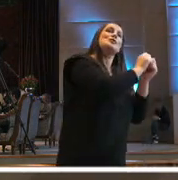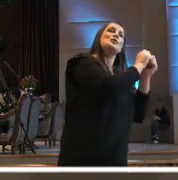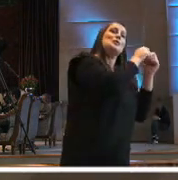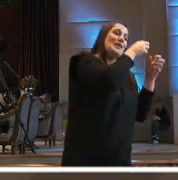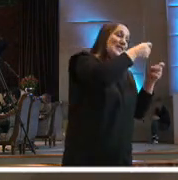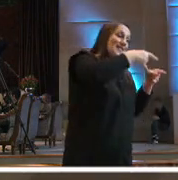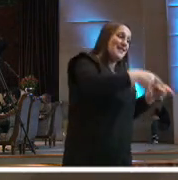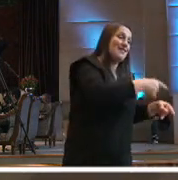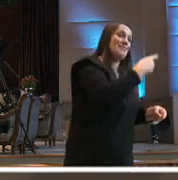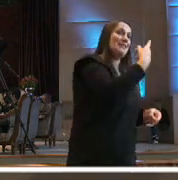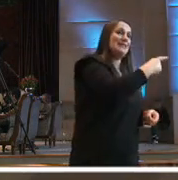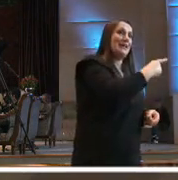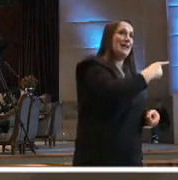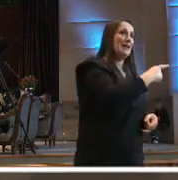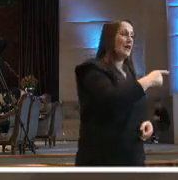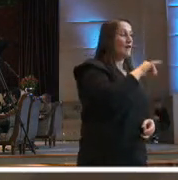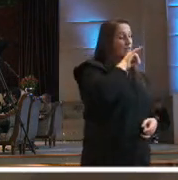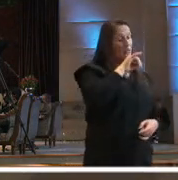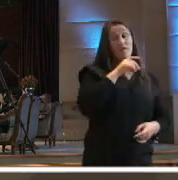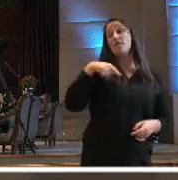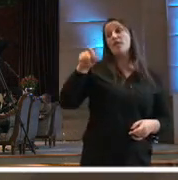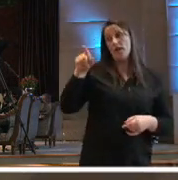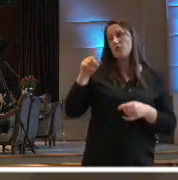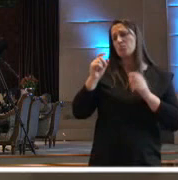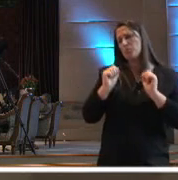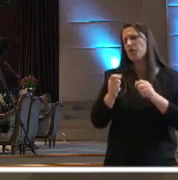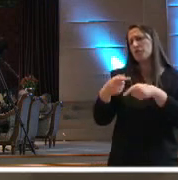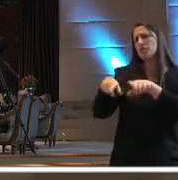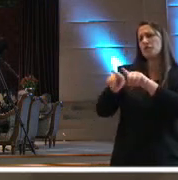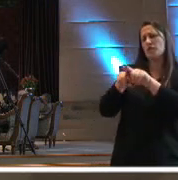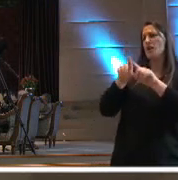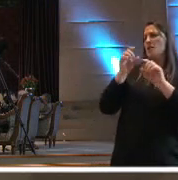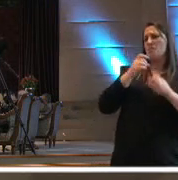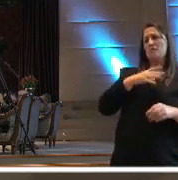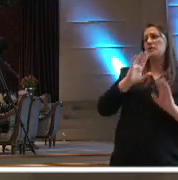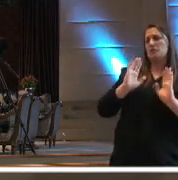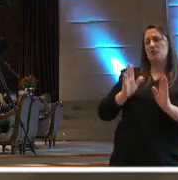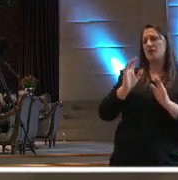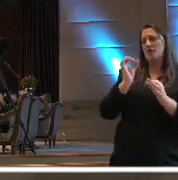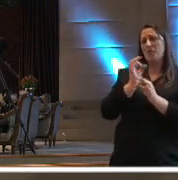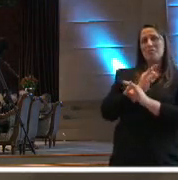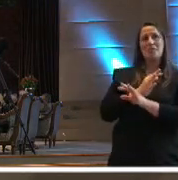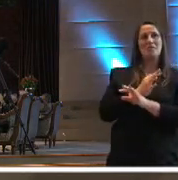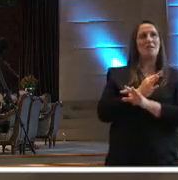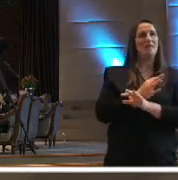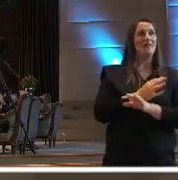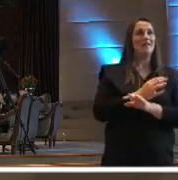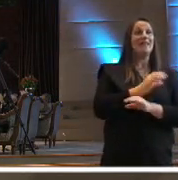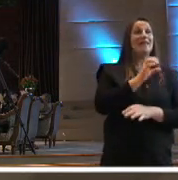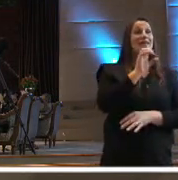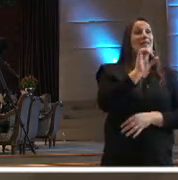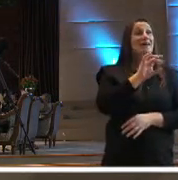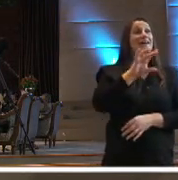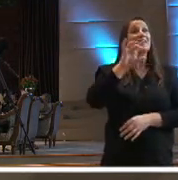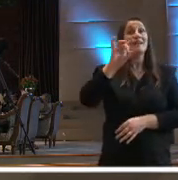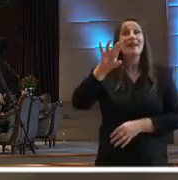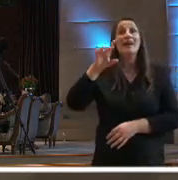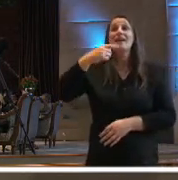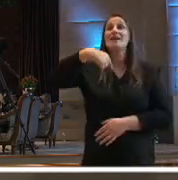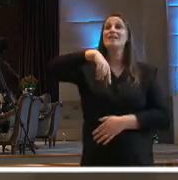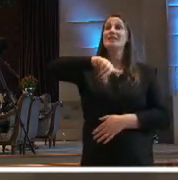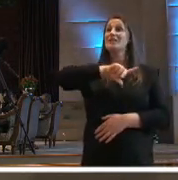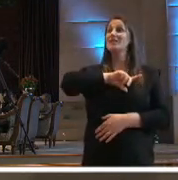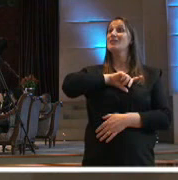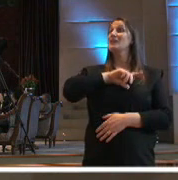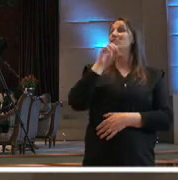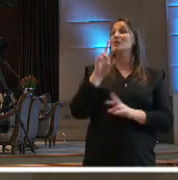papai, já passou, vai para a tua cama, vai, né? E mandava a gente embora. Cada um era diferente, né? Cada um de nós somos